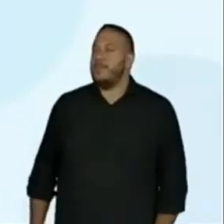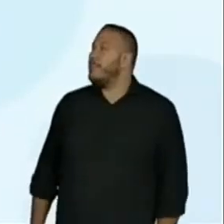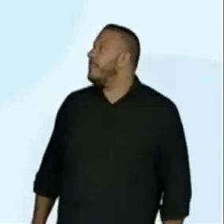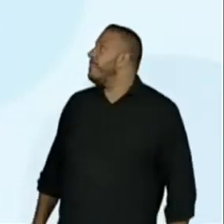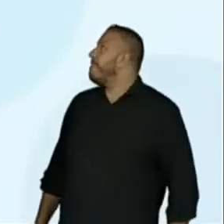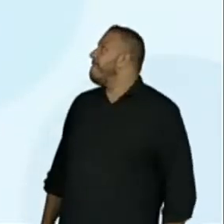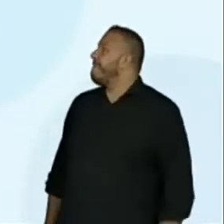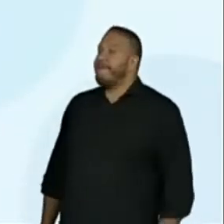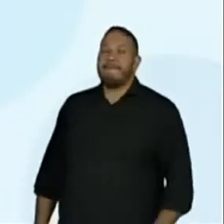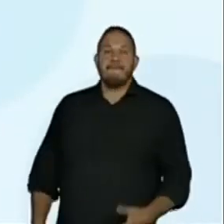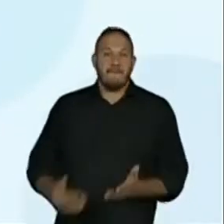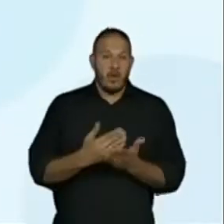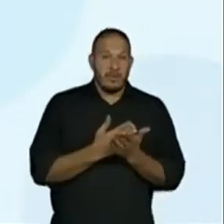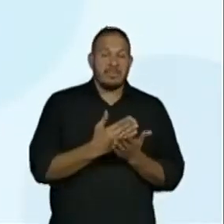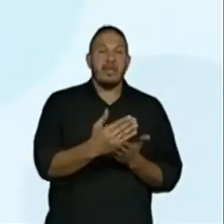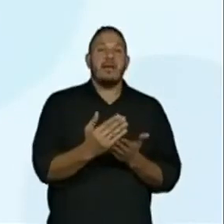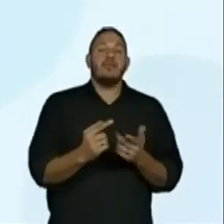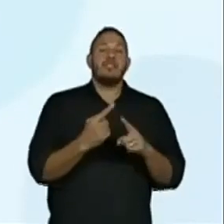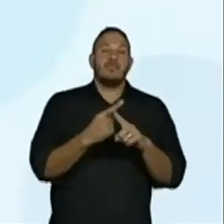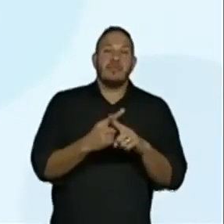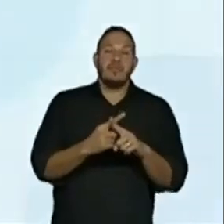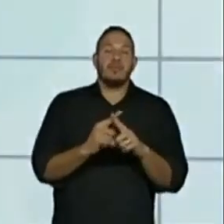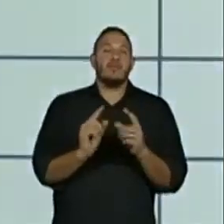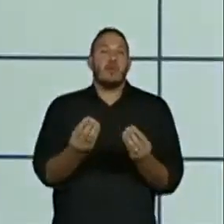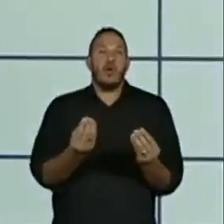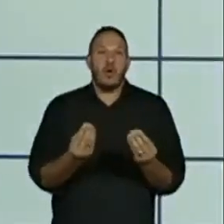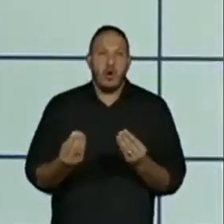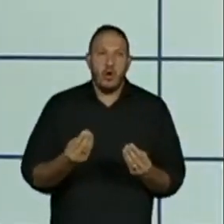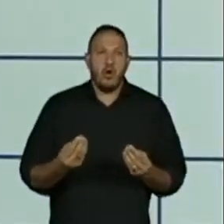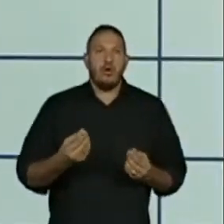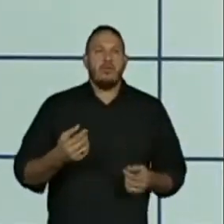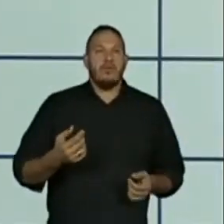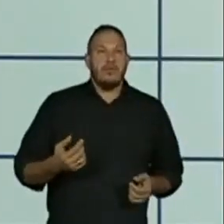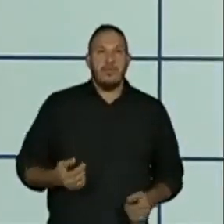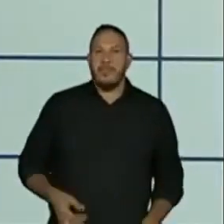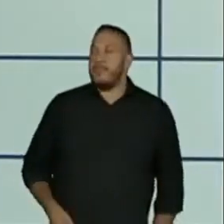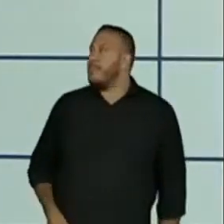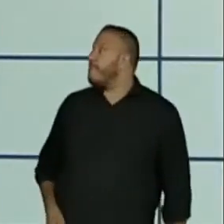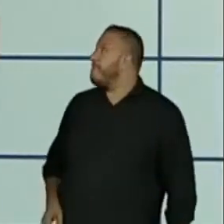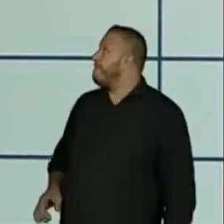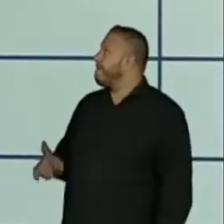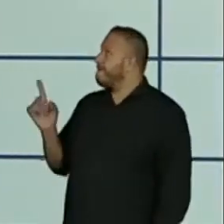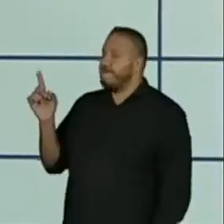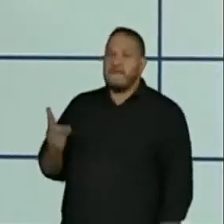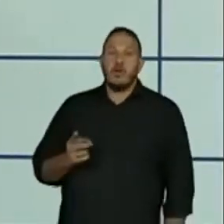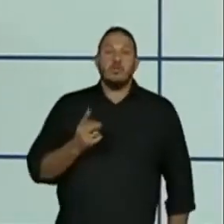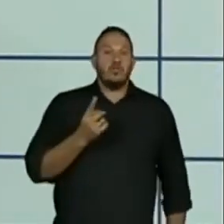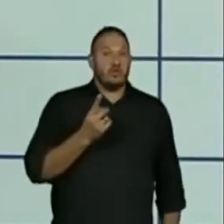Vou começar multiplicando aí pela minha unidade do número 12.